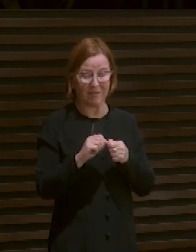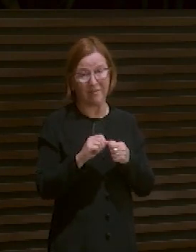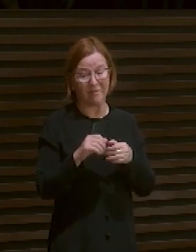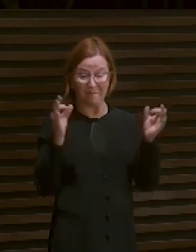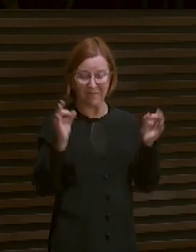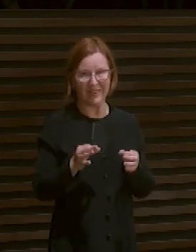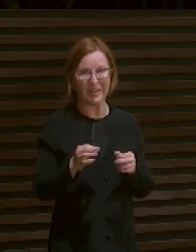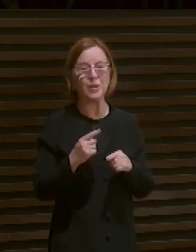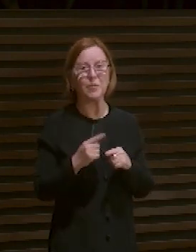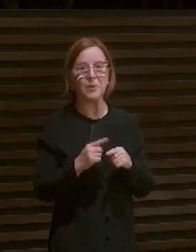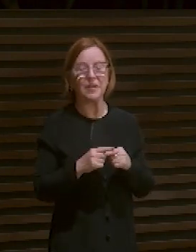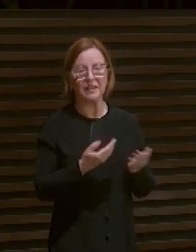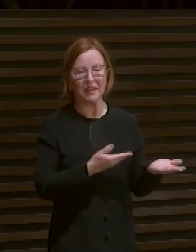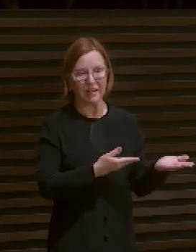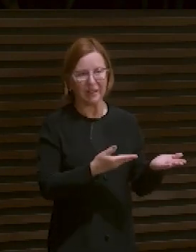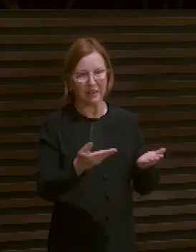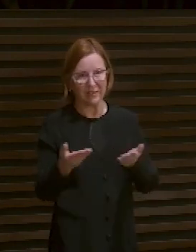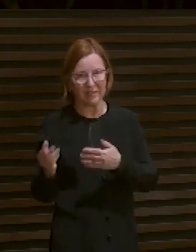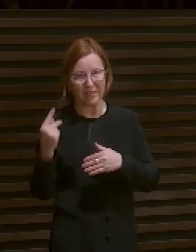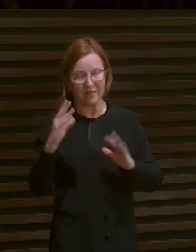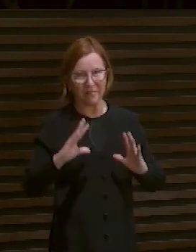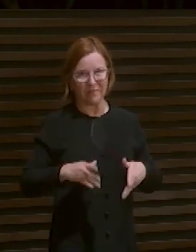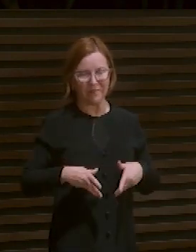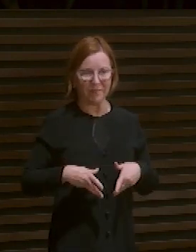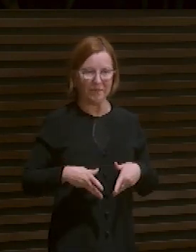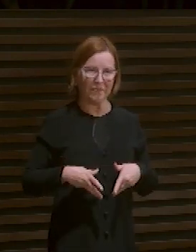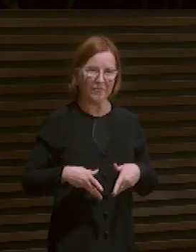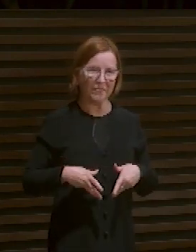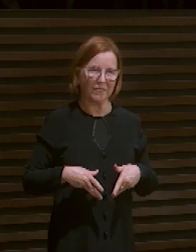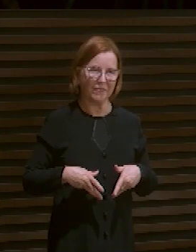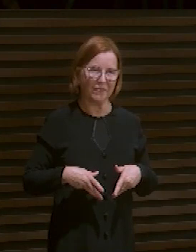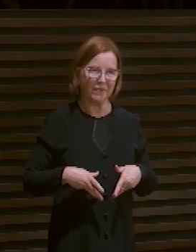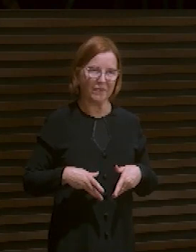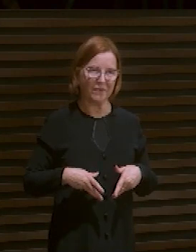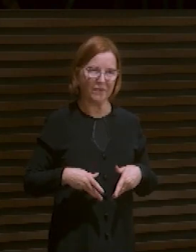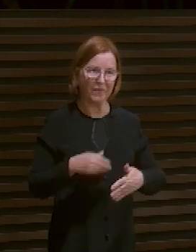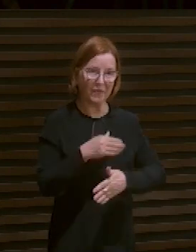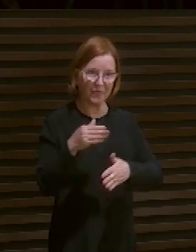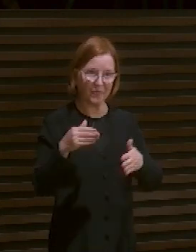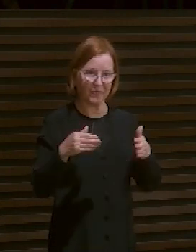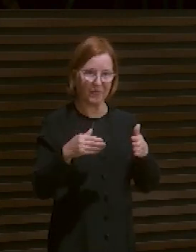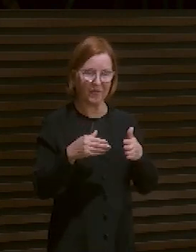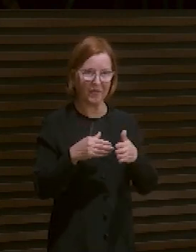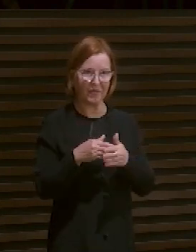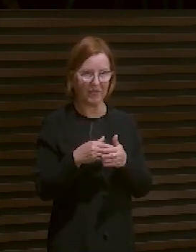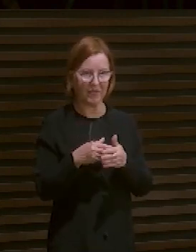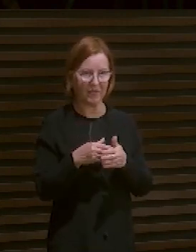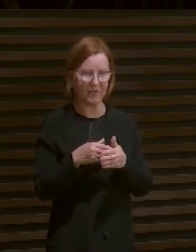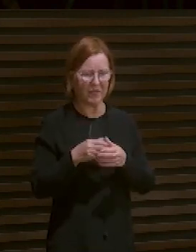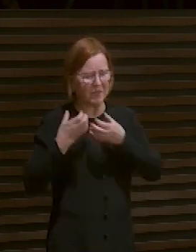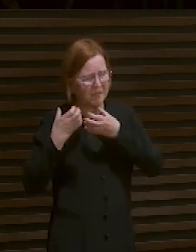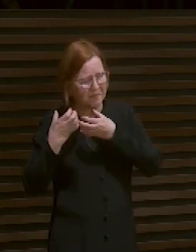Porque ele estava carregando no seu corpo toda a carga da